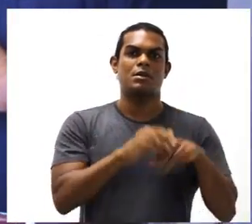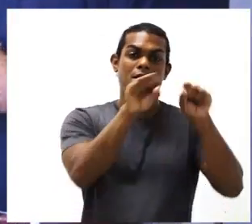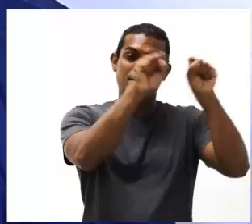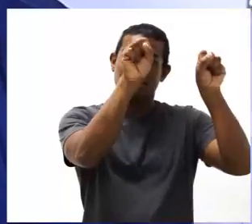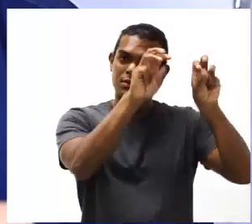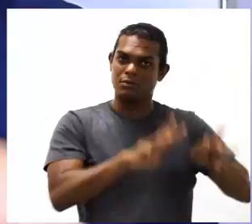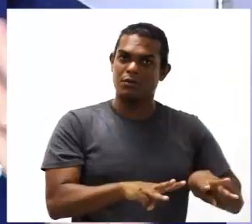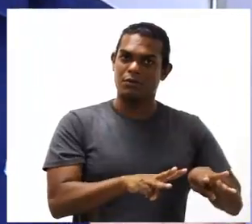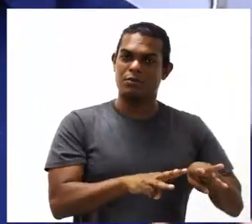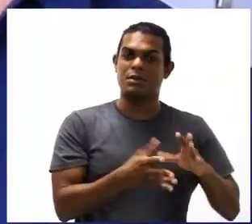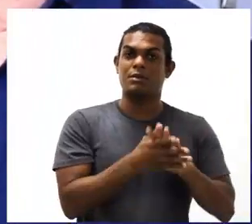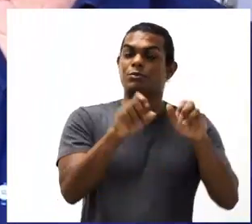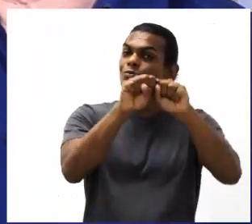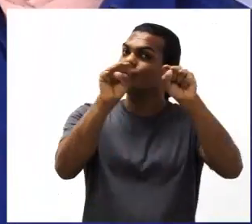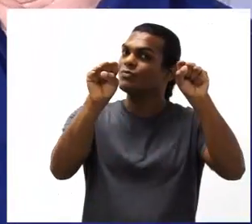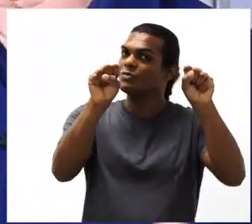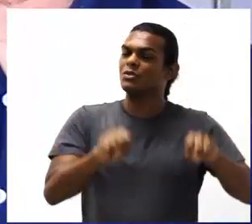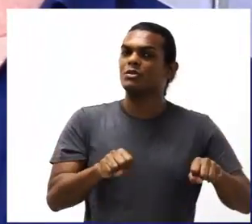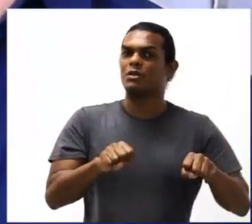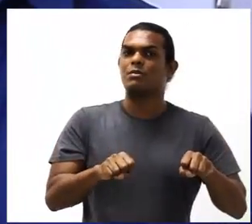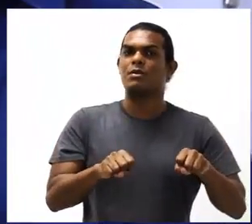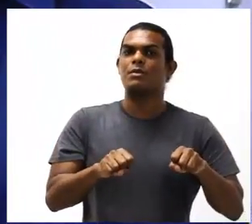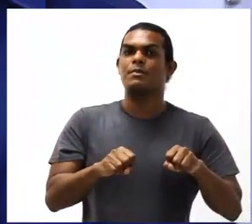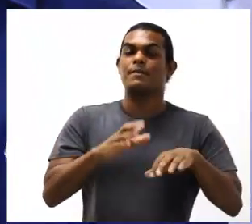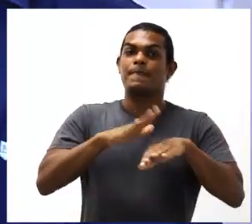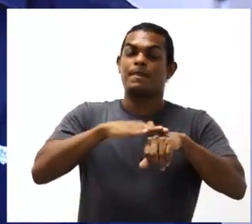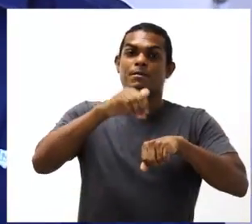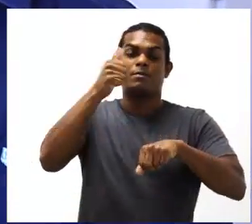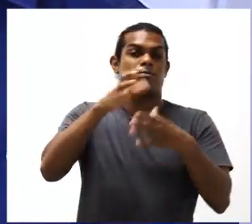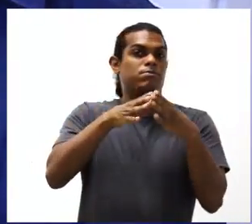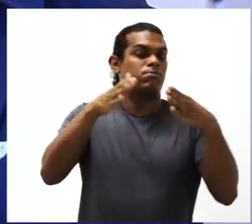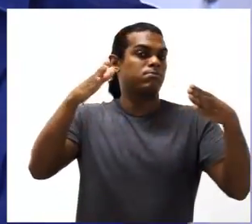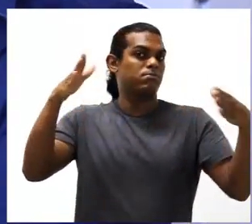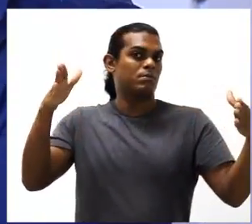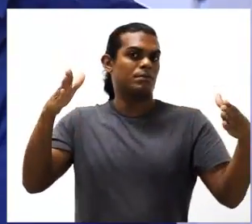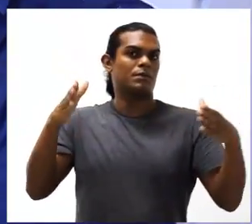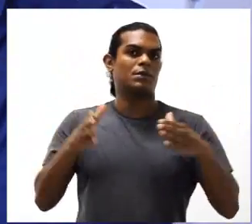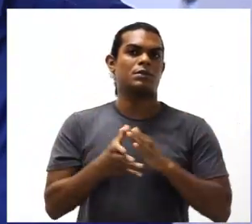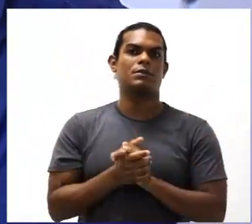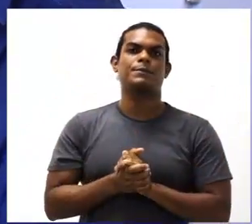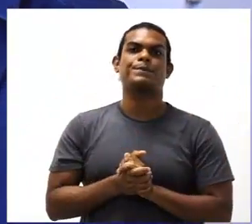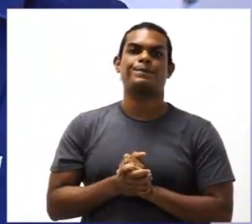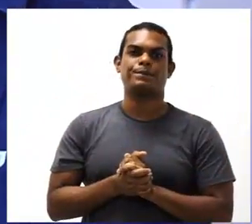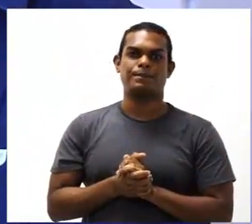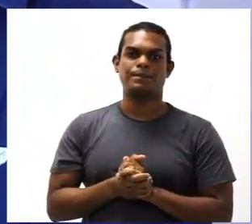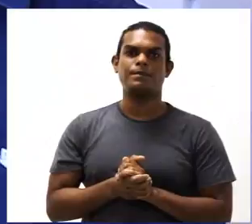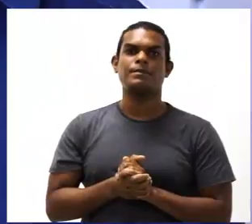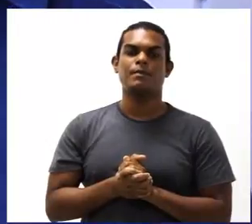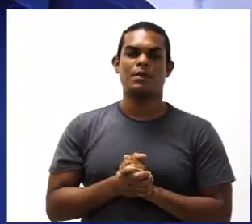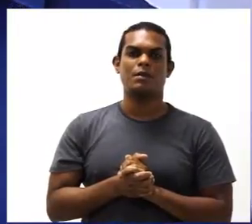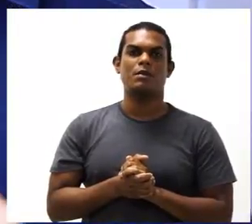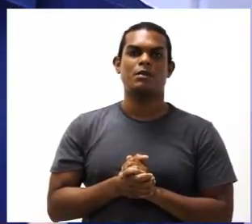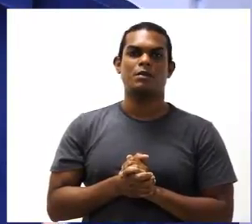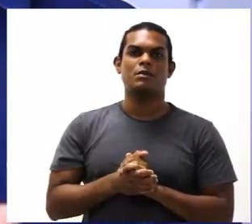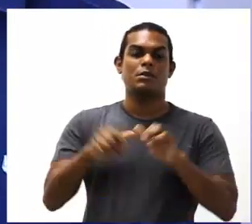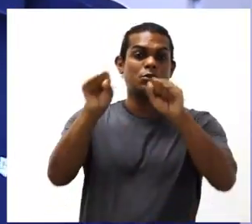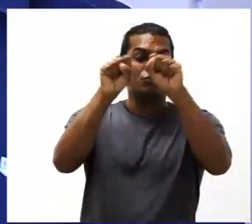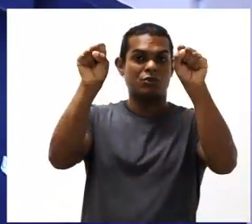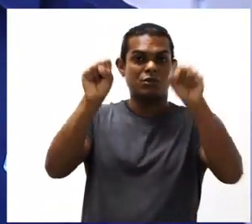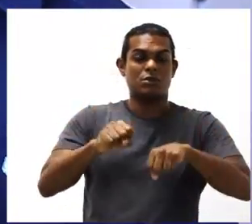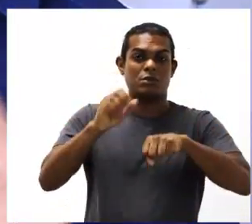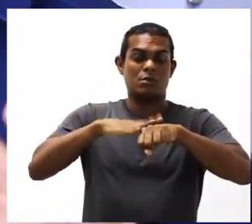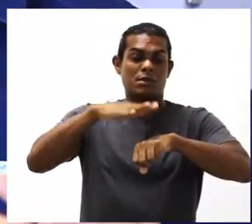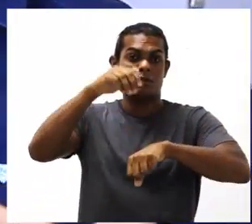é uma visão muito mais ampla do que a visão puramente técnica. inclusive hoje em dia se